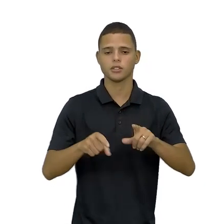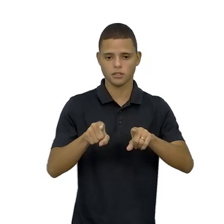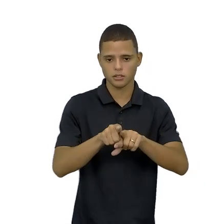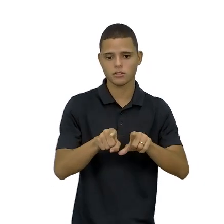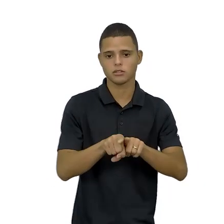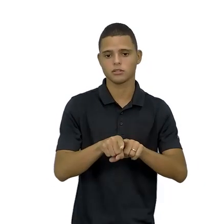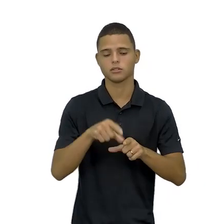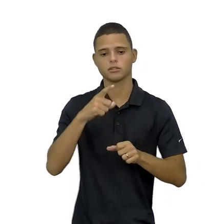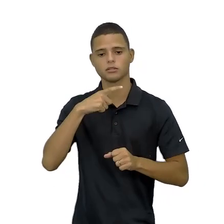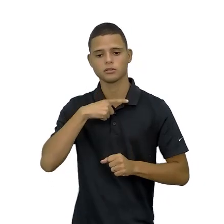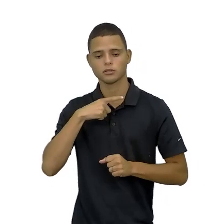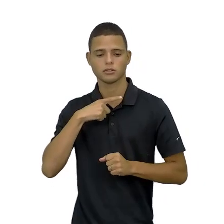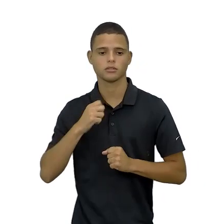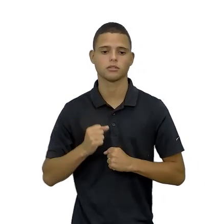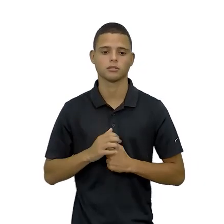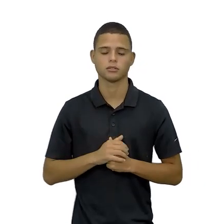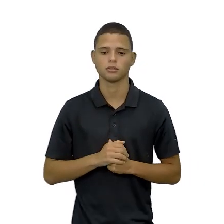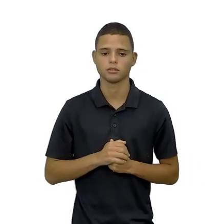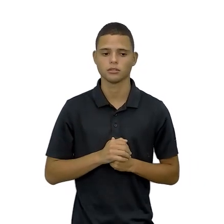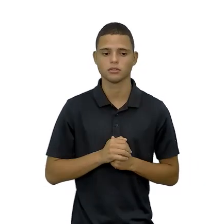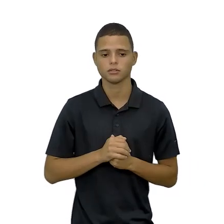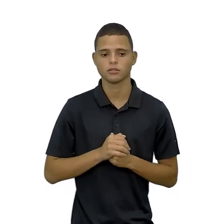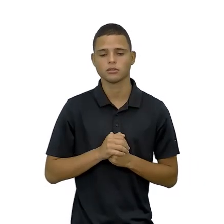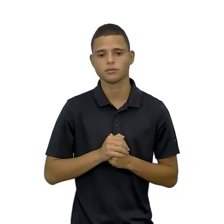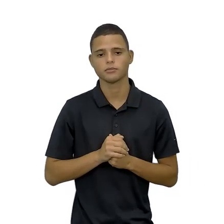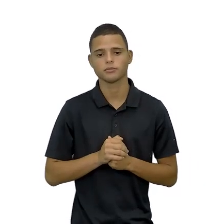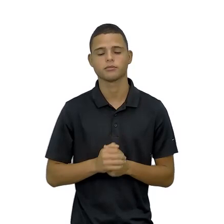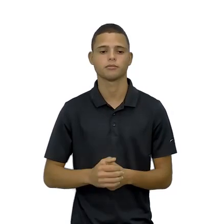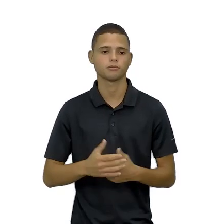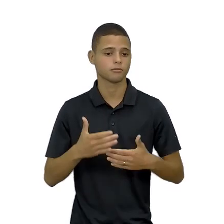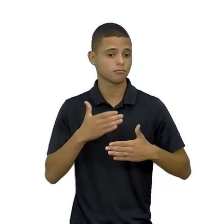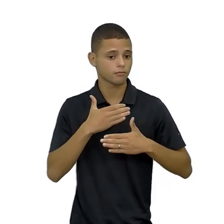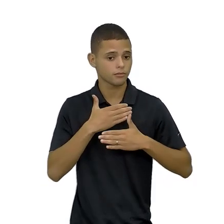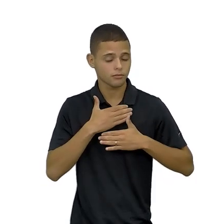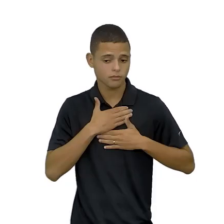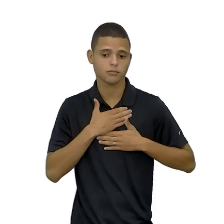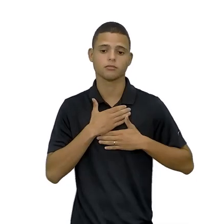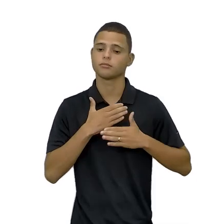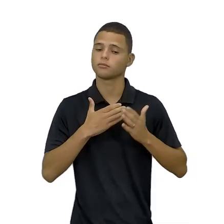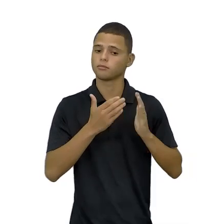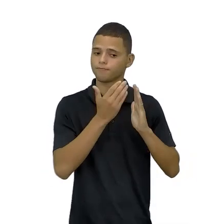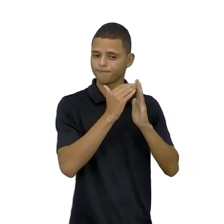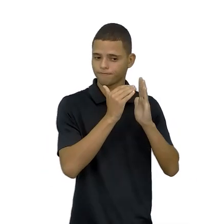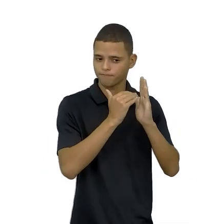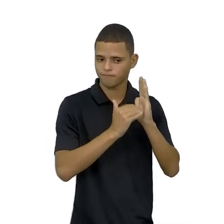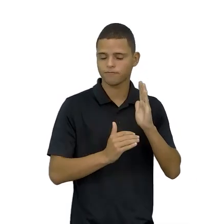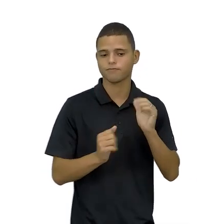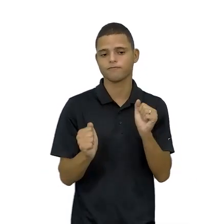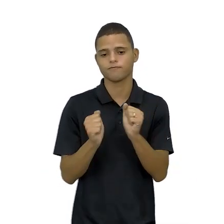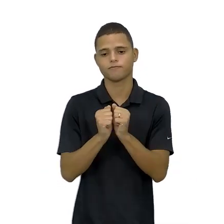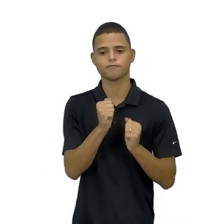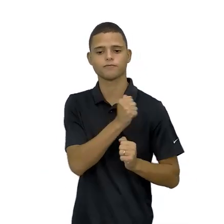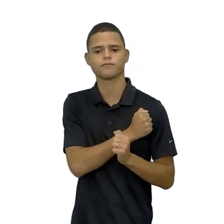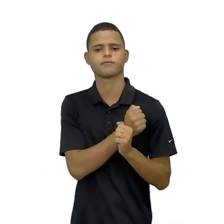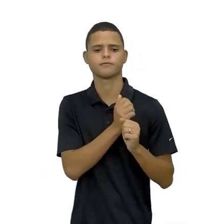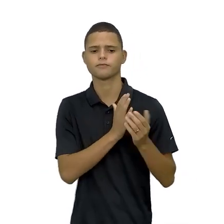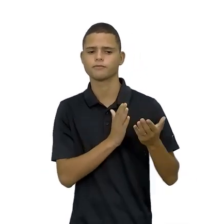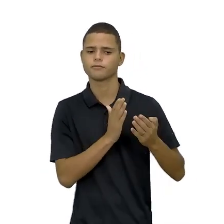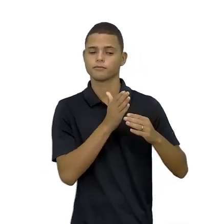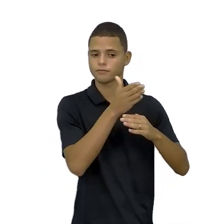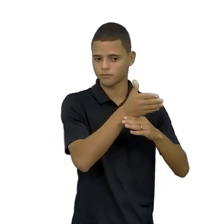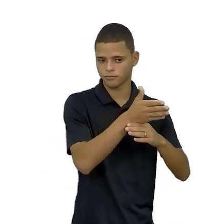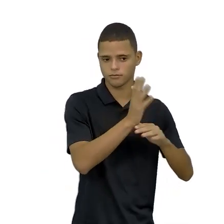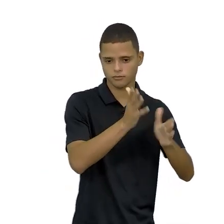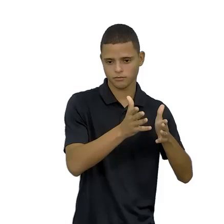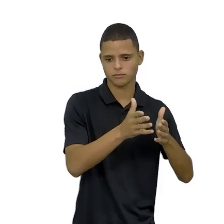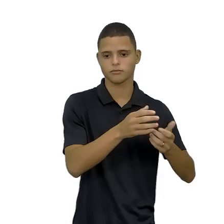ano, eu a estou aferindo com estudantes que passaram pelo 3º